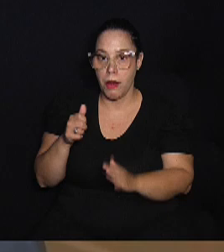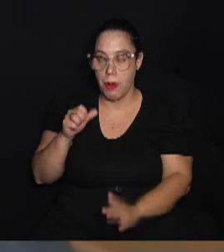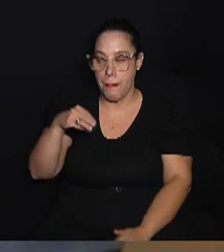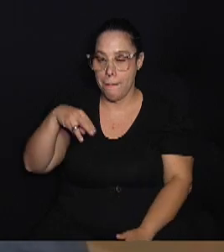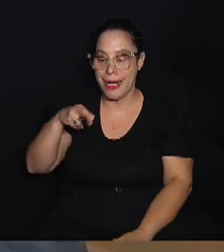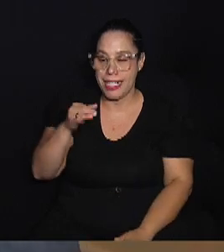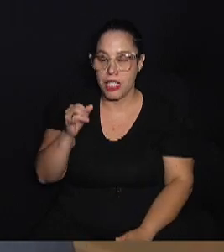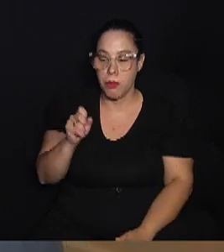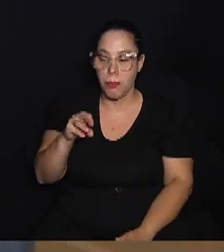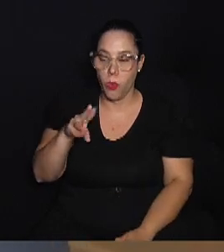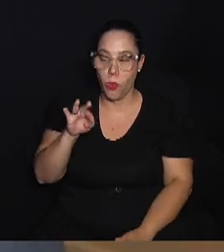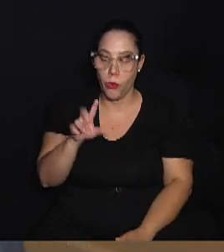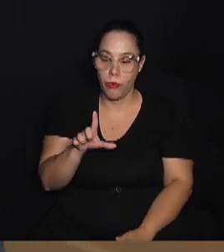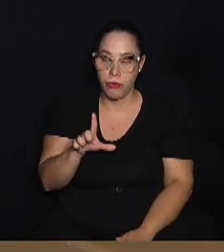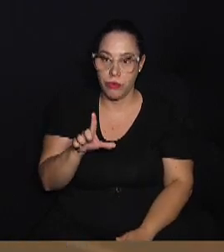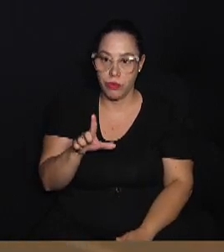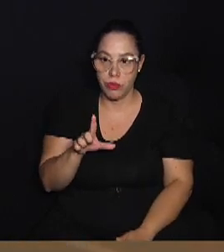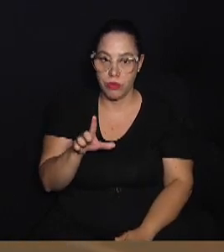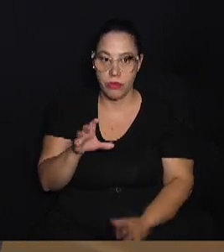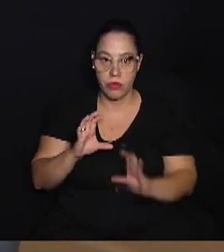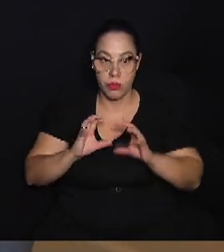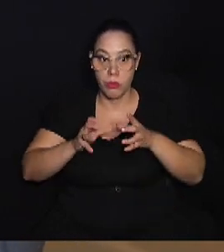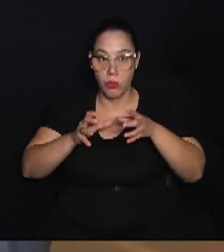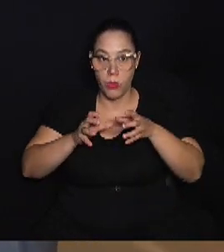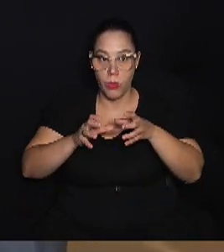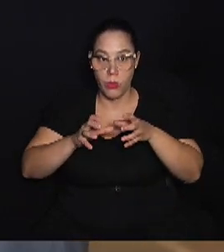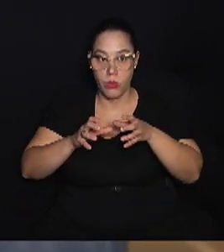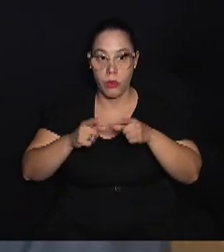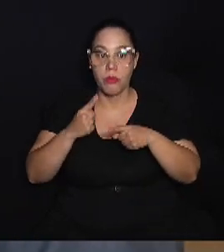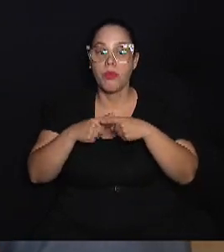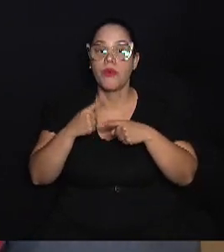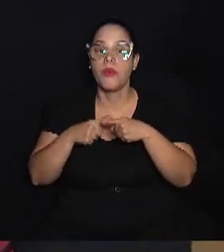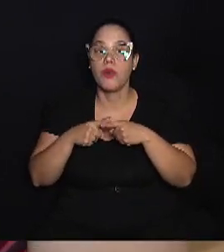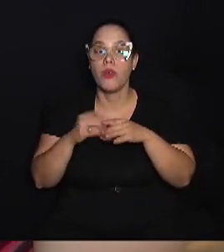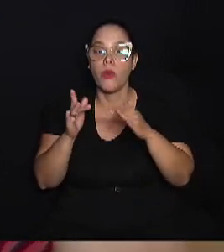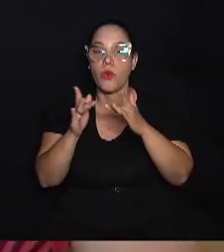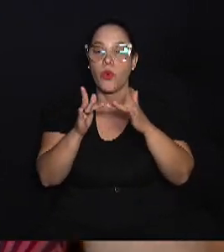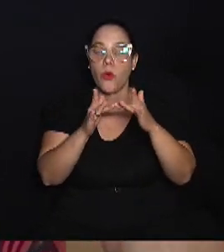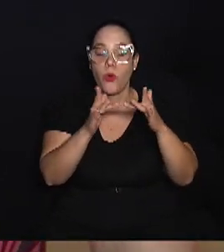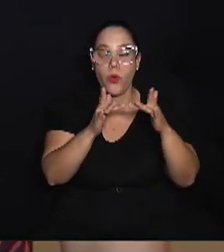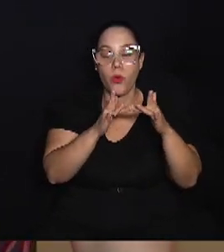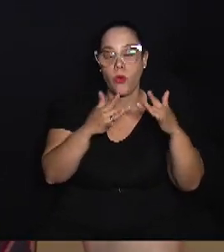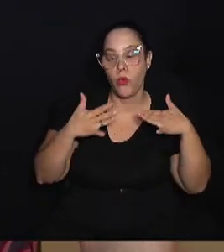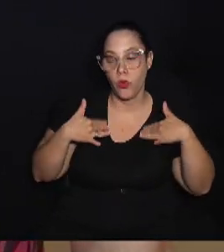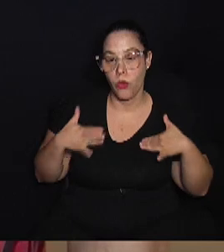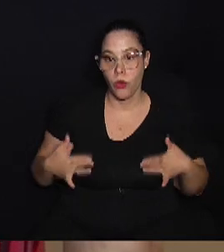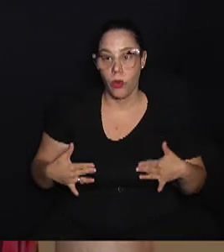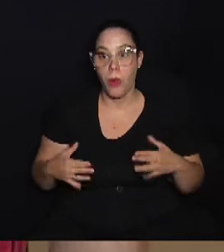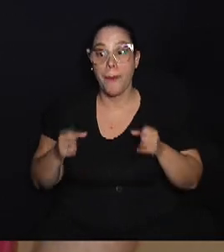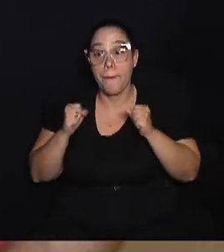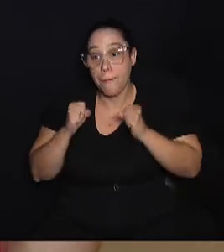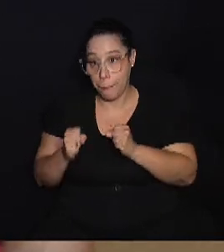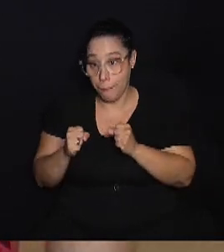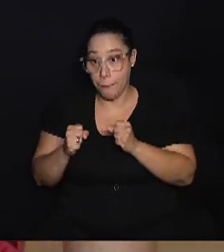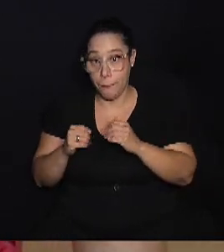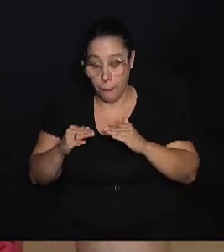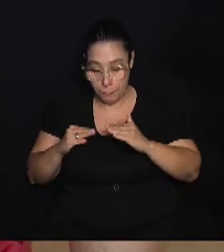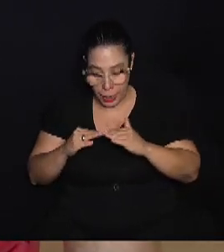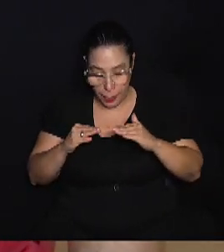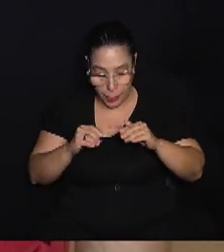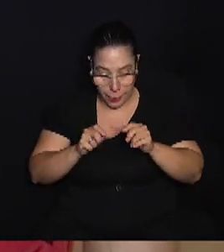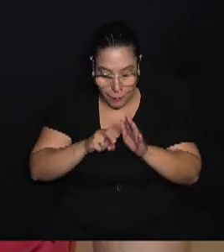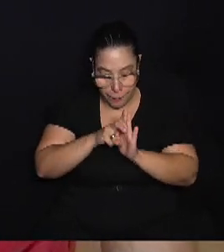né? Tradução livre aí, bola assassina, porque o contato físico entre as cadeiras é permitido. Só que imagina